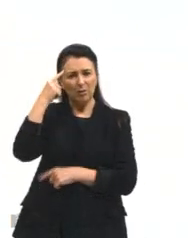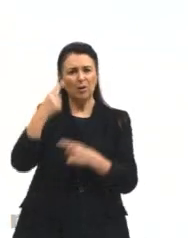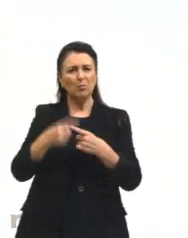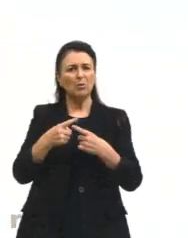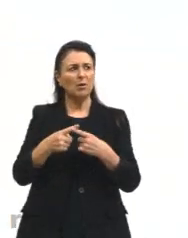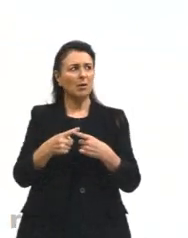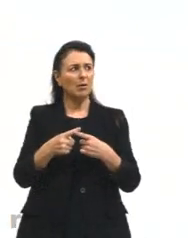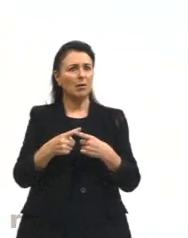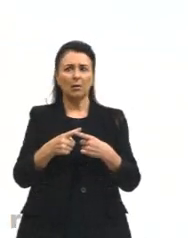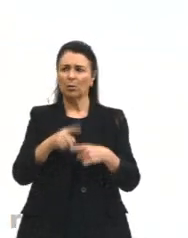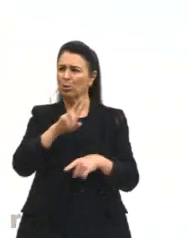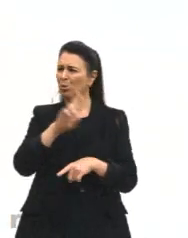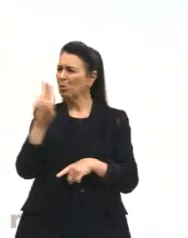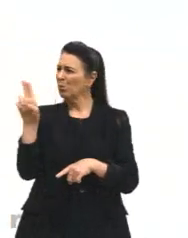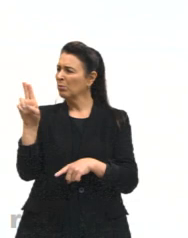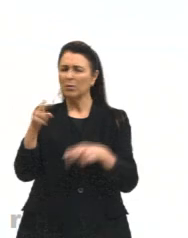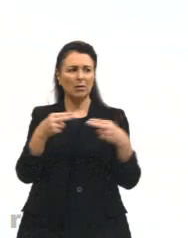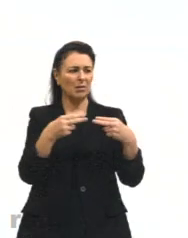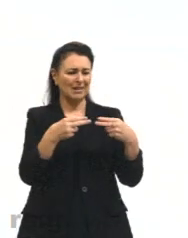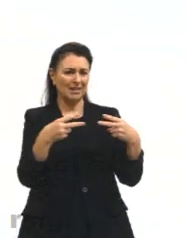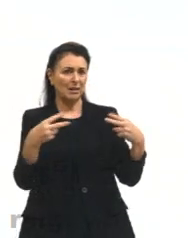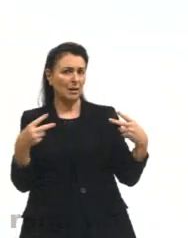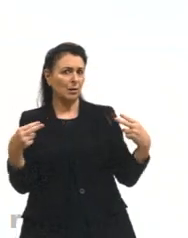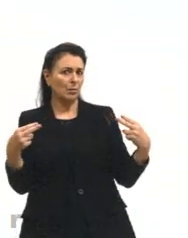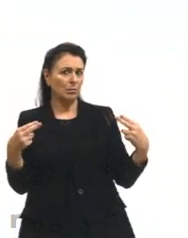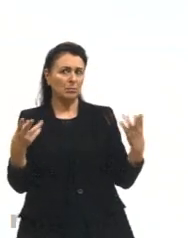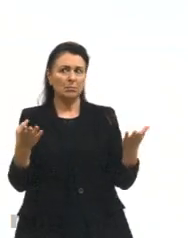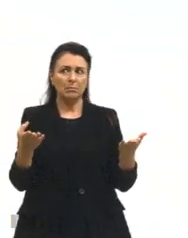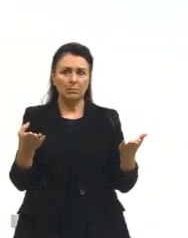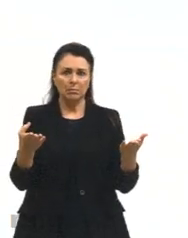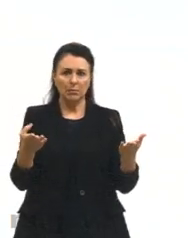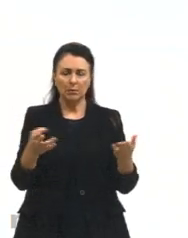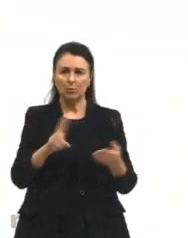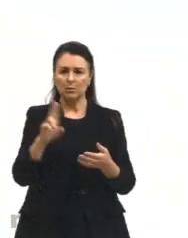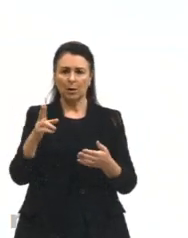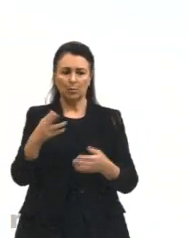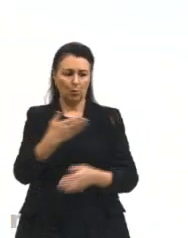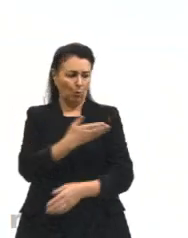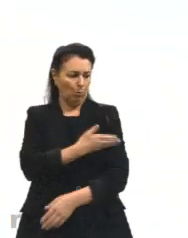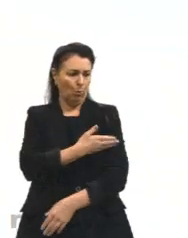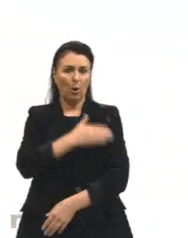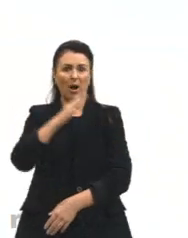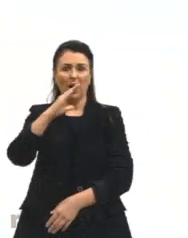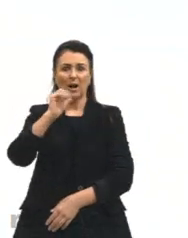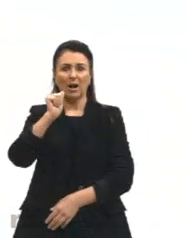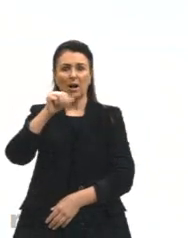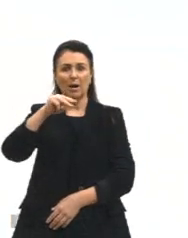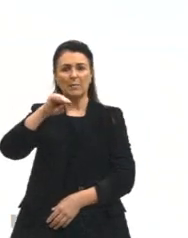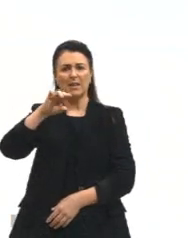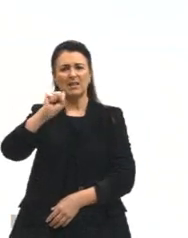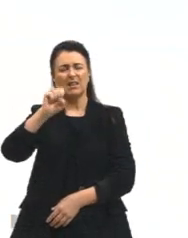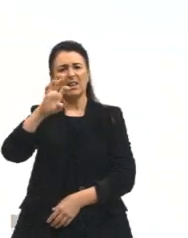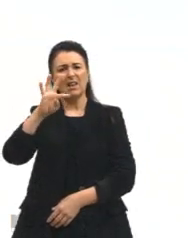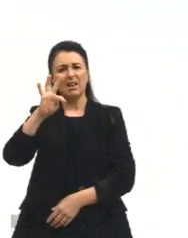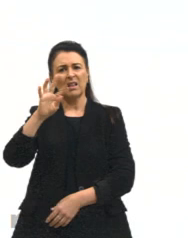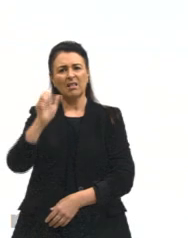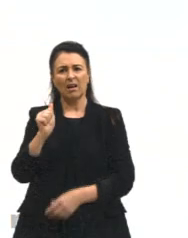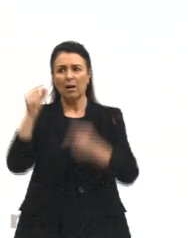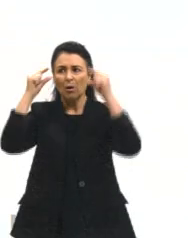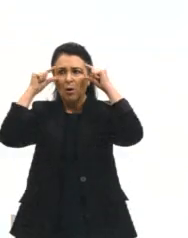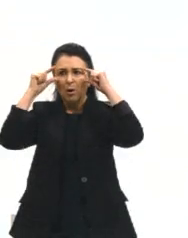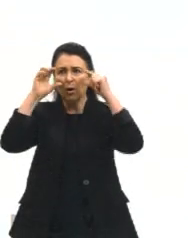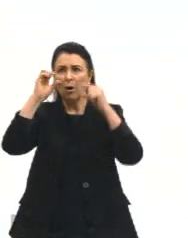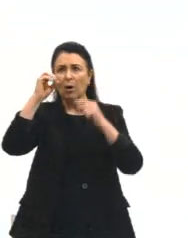chama as coisas pelos nomes que elas têm né porque eu chamo camiseta de camiseta óculos de óculos